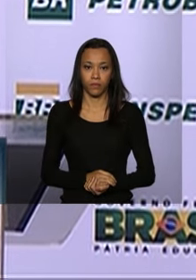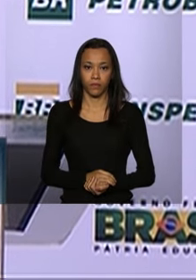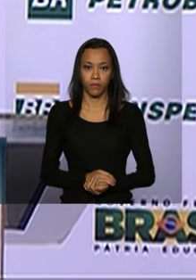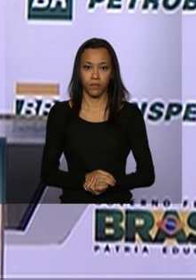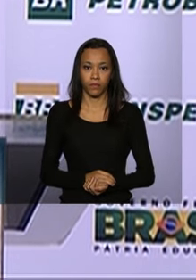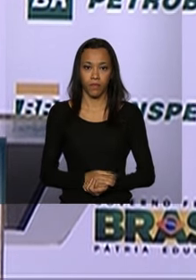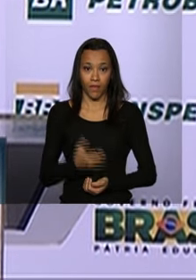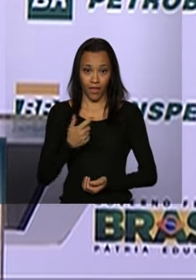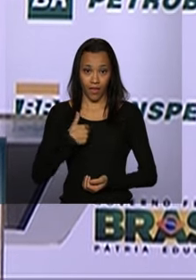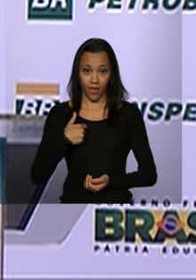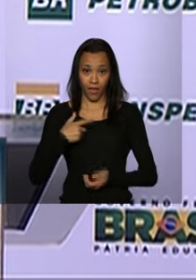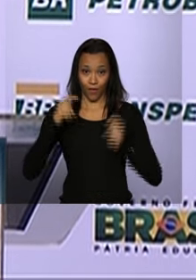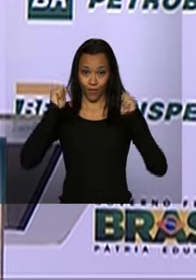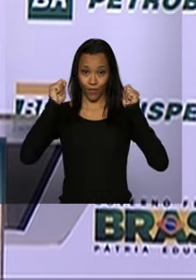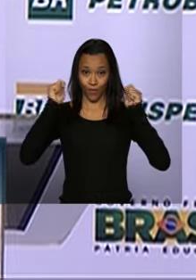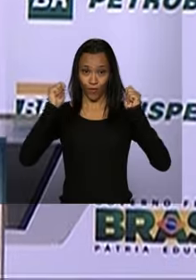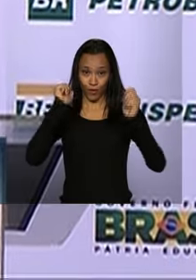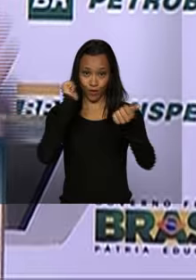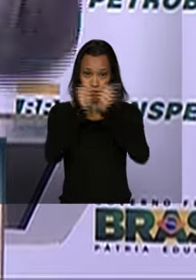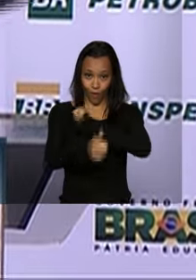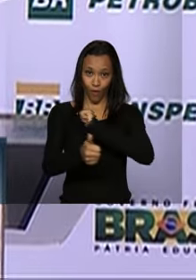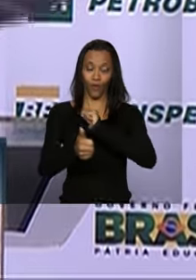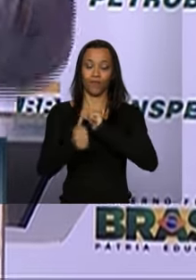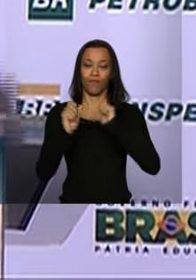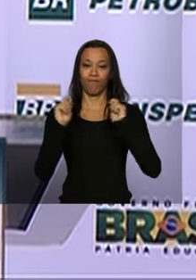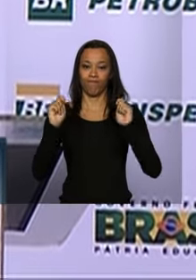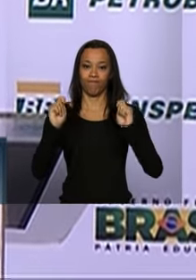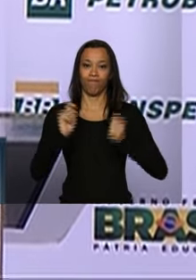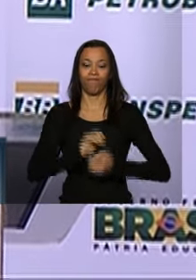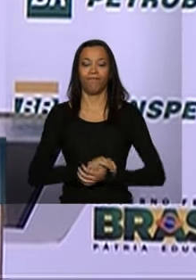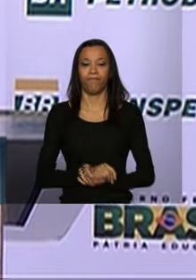Sou torcedora do esporte.